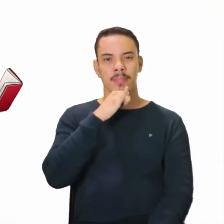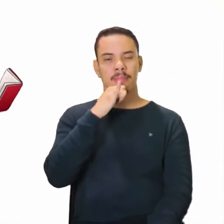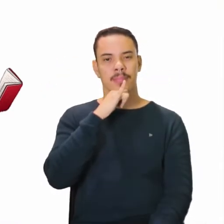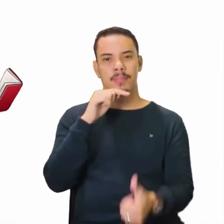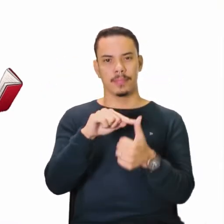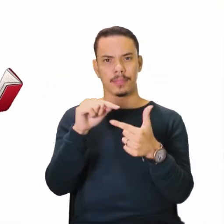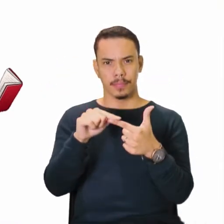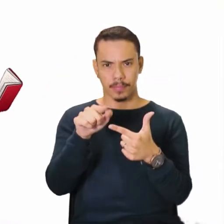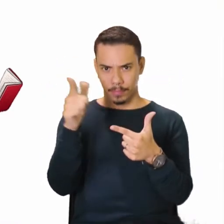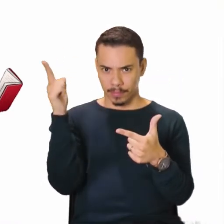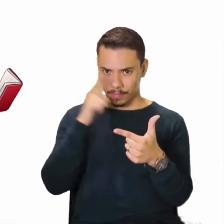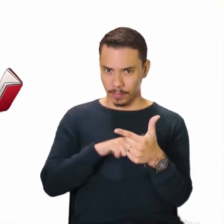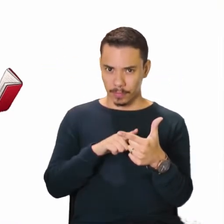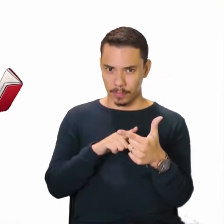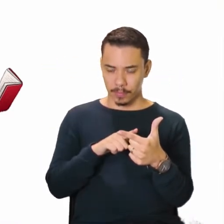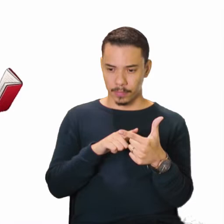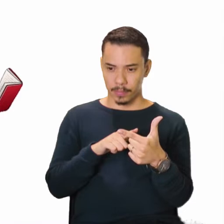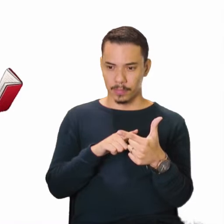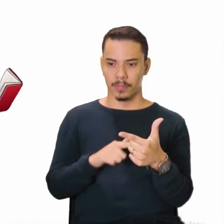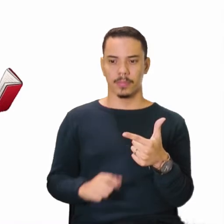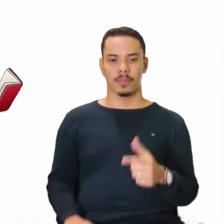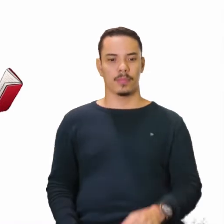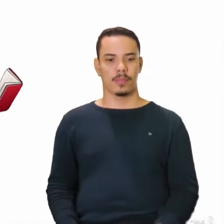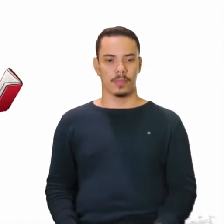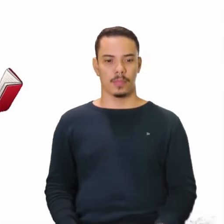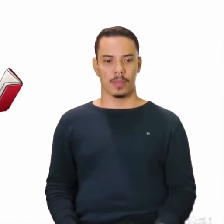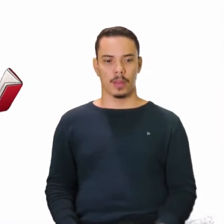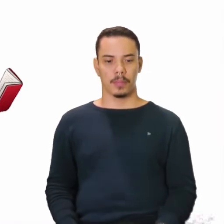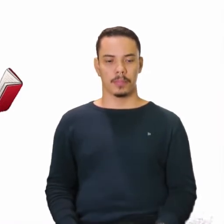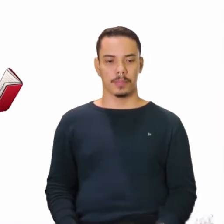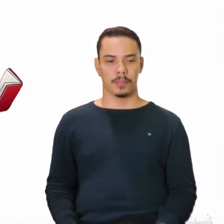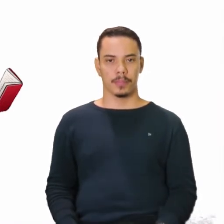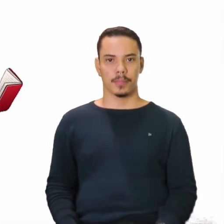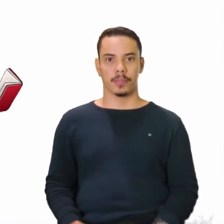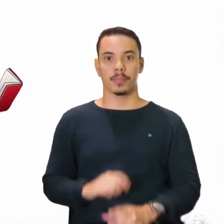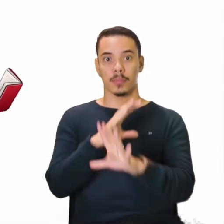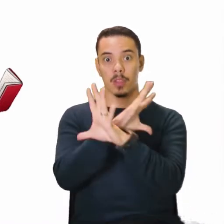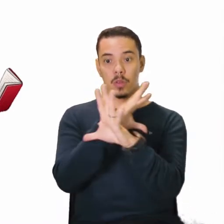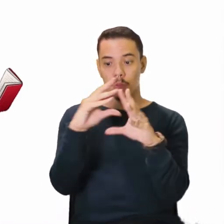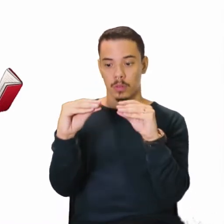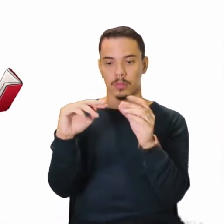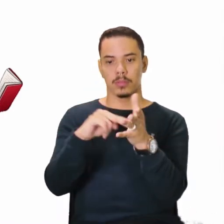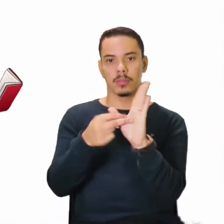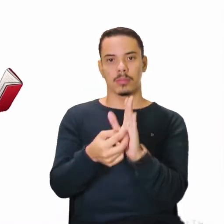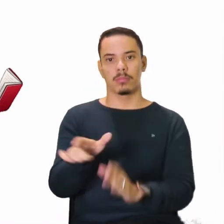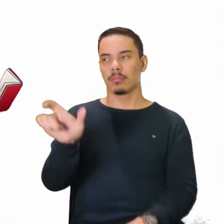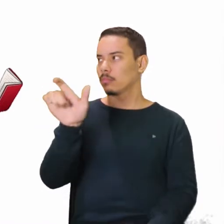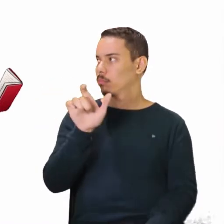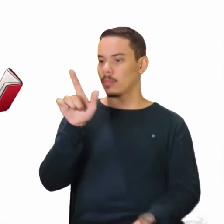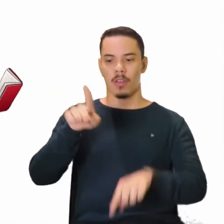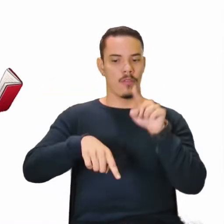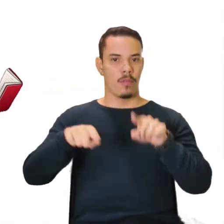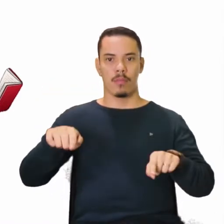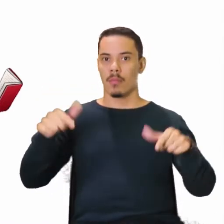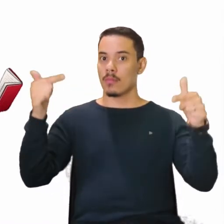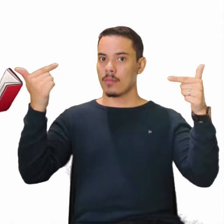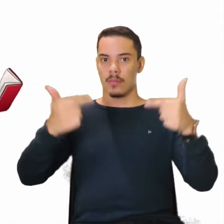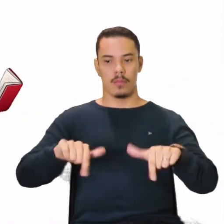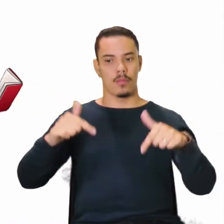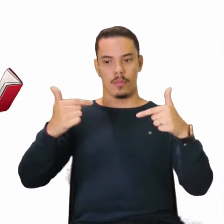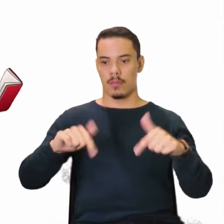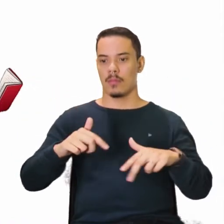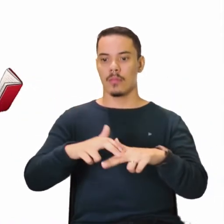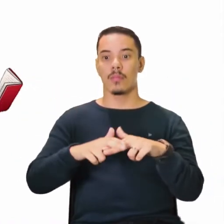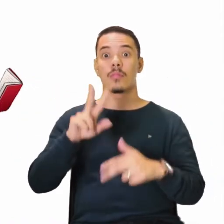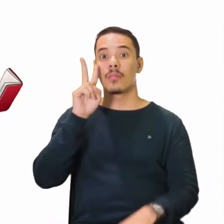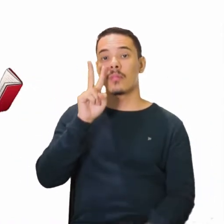exemplos? Então, vamos lá, olha lá. Conjunção é a palavra invariável, então vejam que nós temos